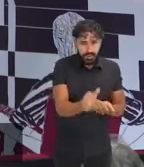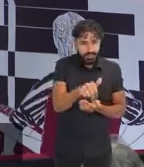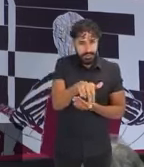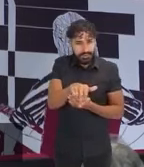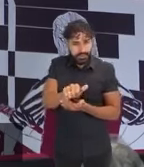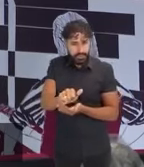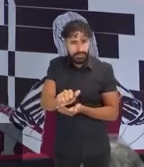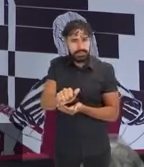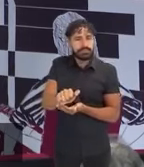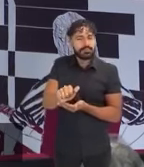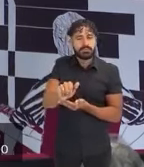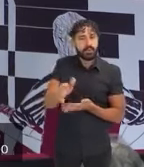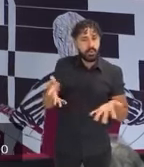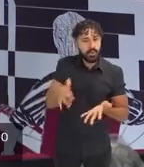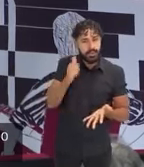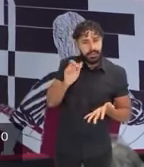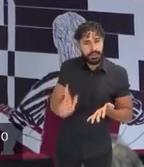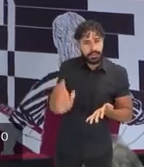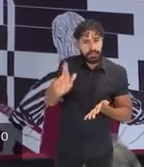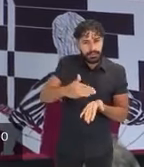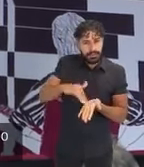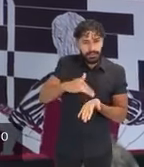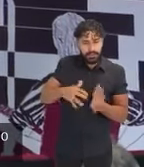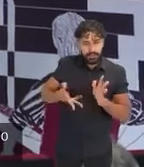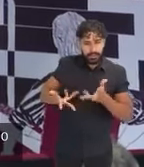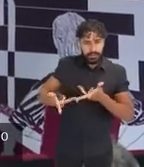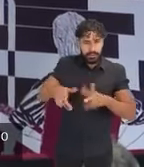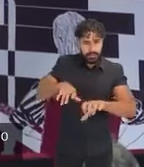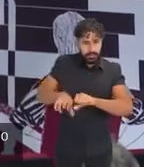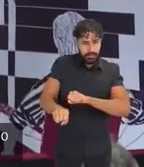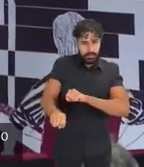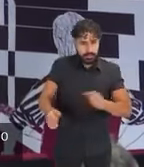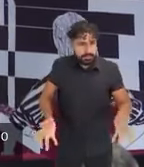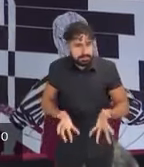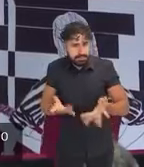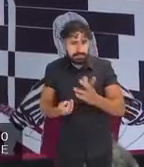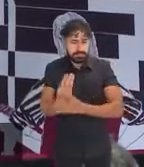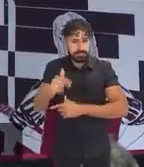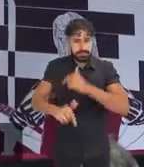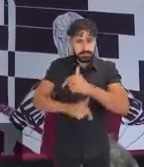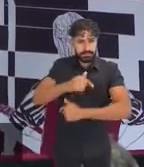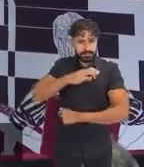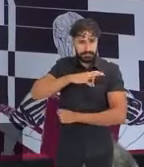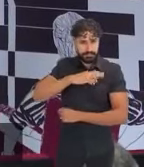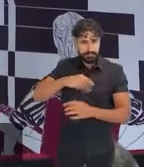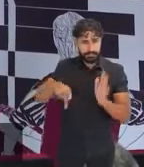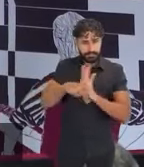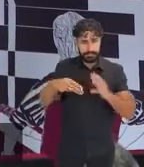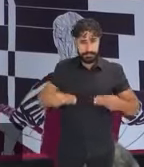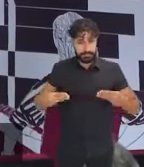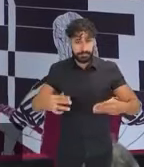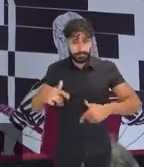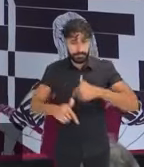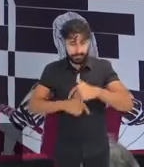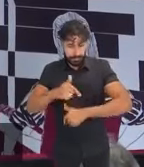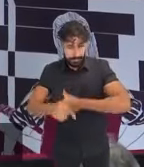ato, representando o Secretário de Qualificação e Fomento à Geração de Emprego e Renda do Ministério do Trabalho e